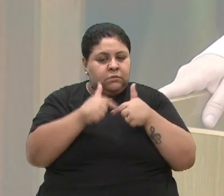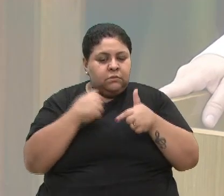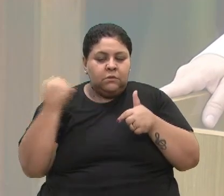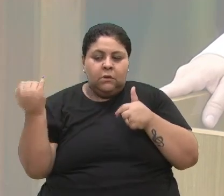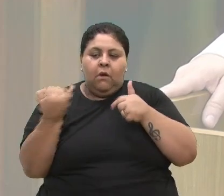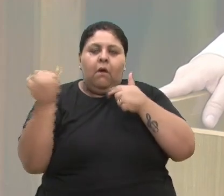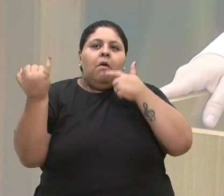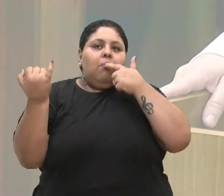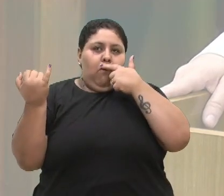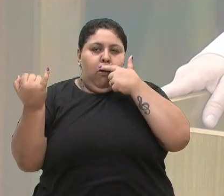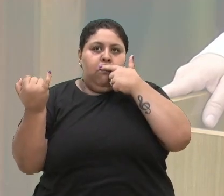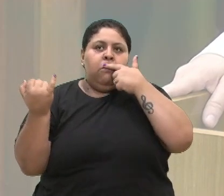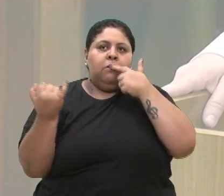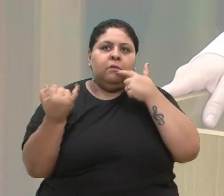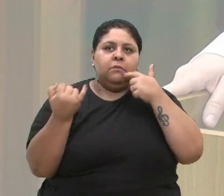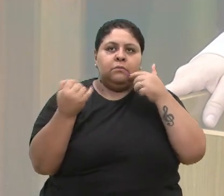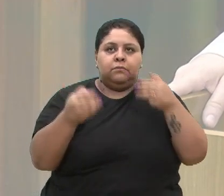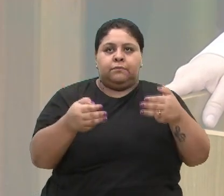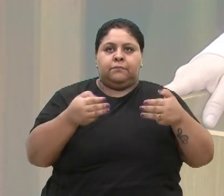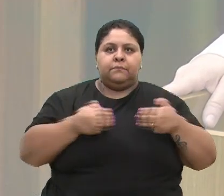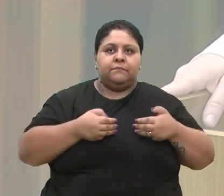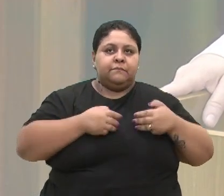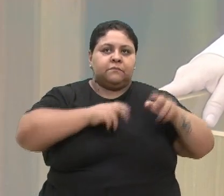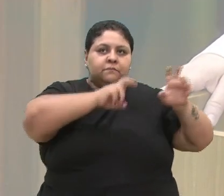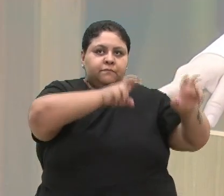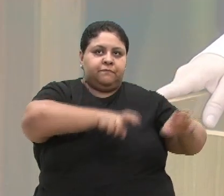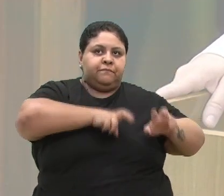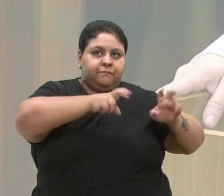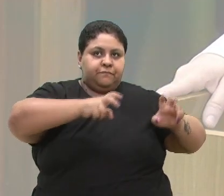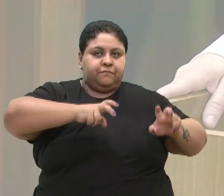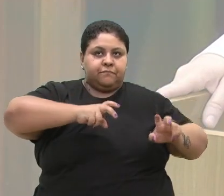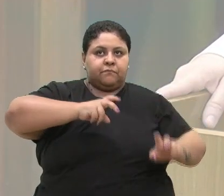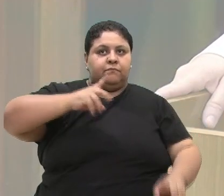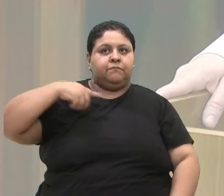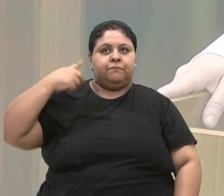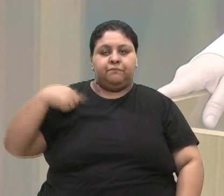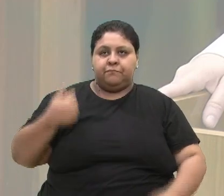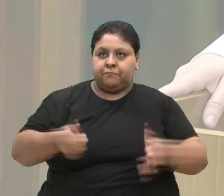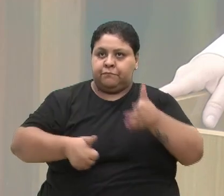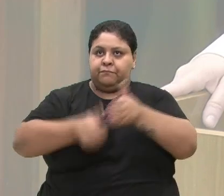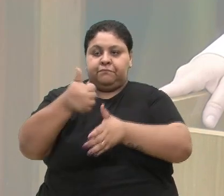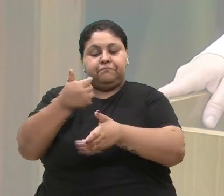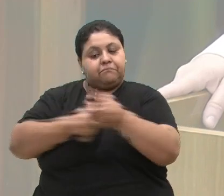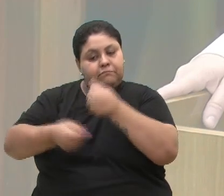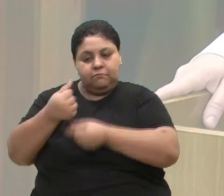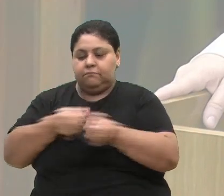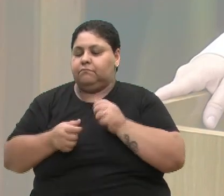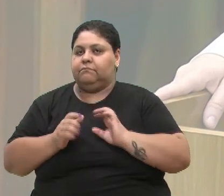cargos-chaves onde um ministro da Fazenda é um advogado, o melhor seria um economista.